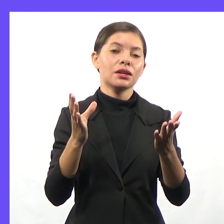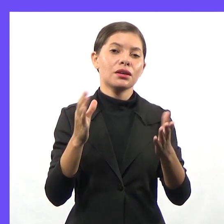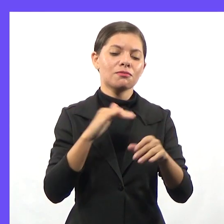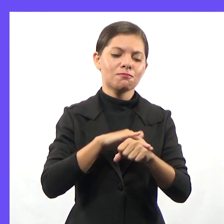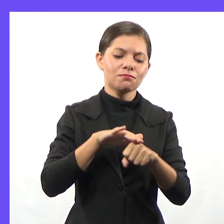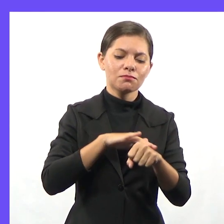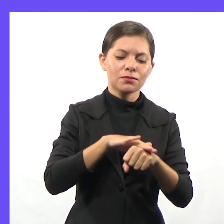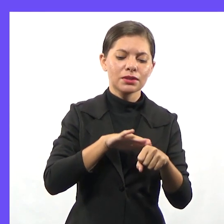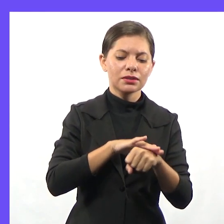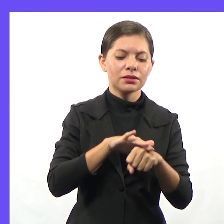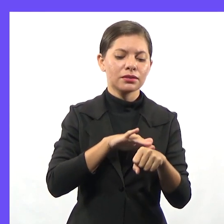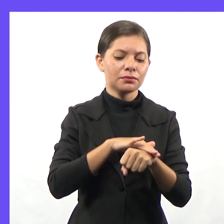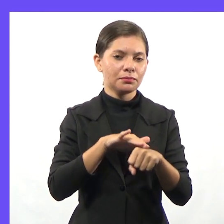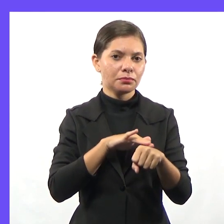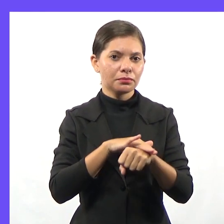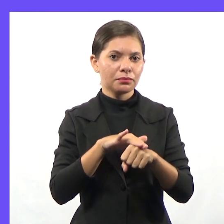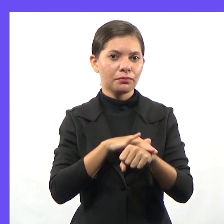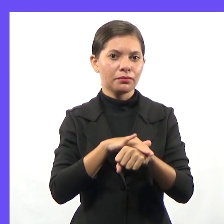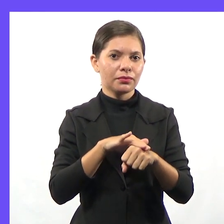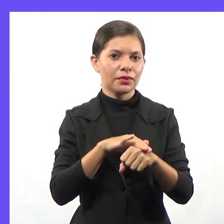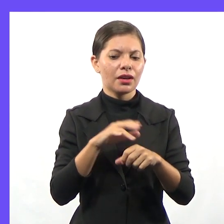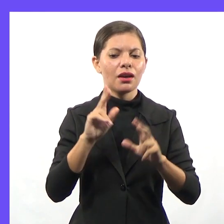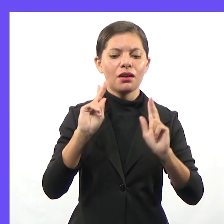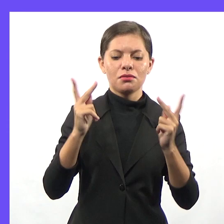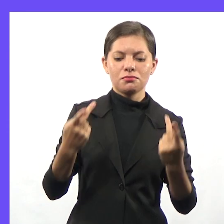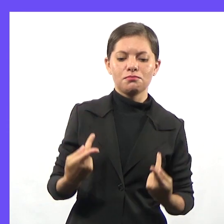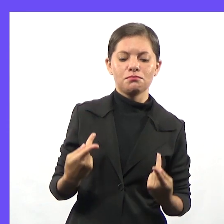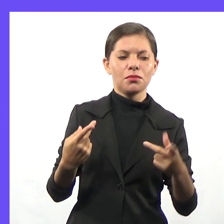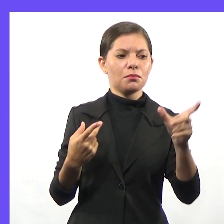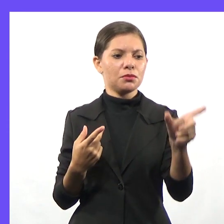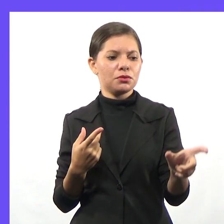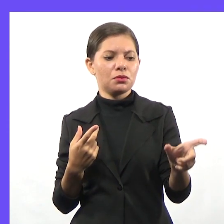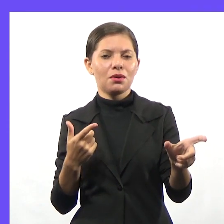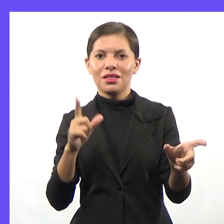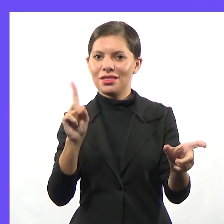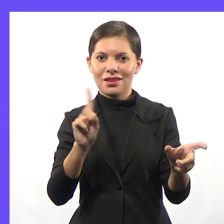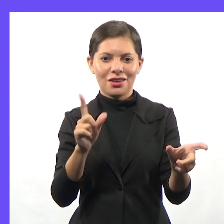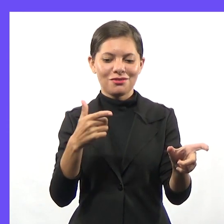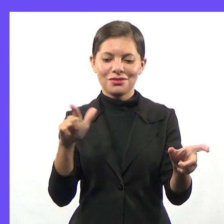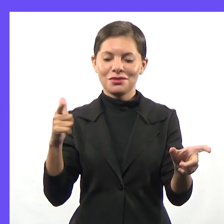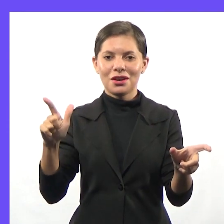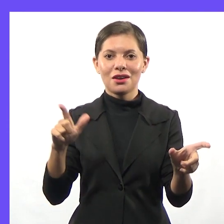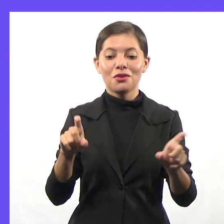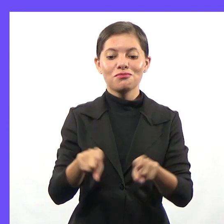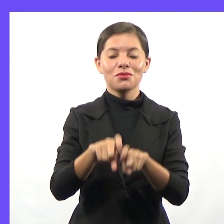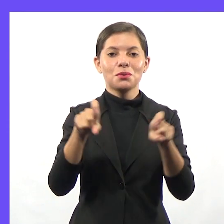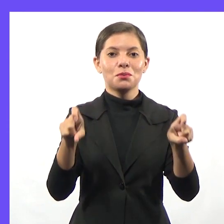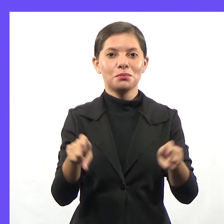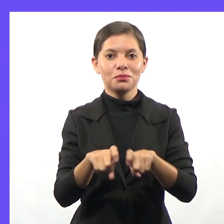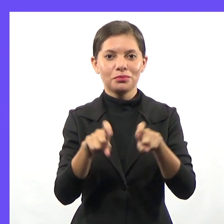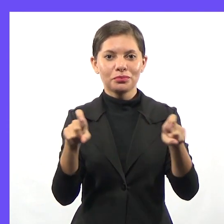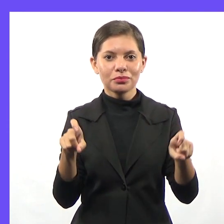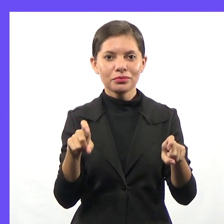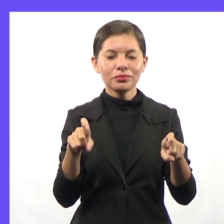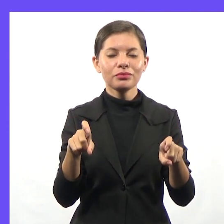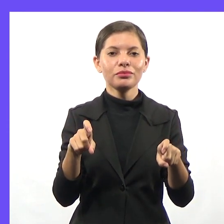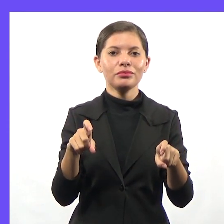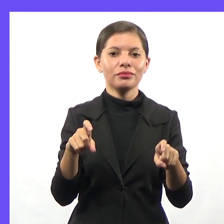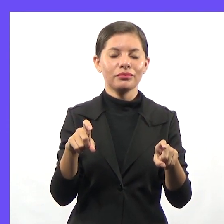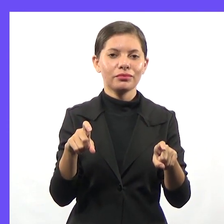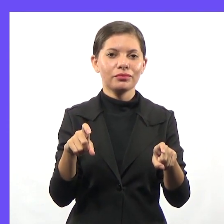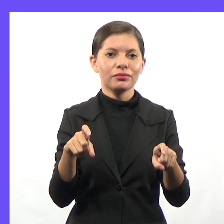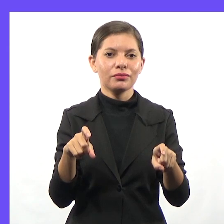computador programado para interagir conforme os teus comandos. E isso trazendo informações, buscando informações